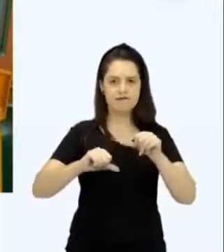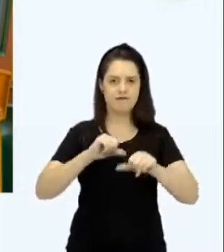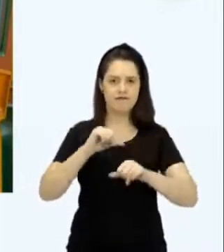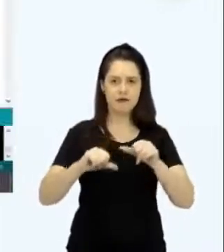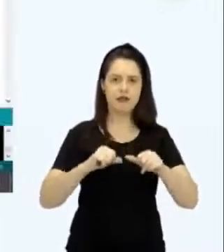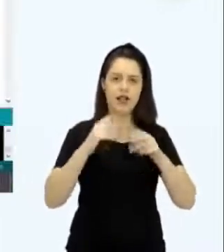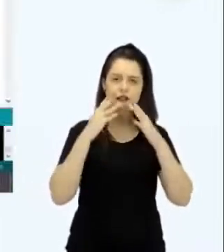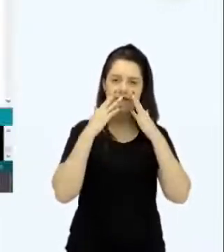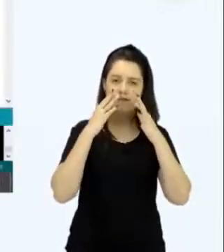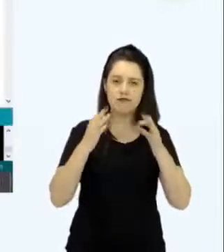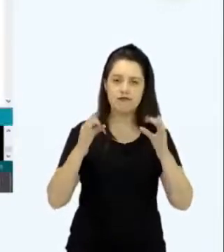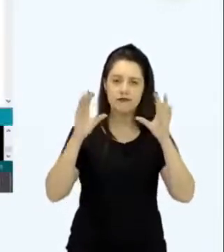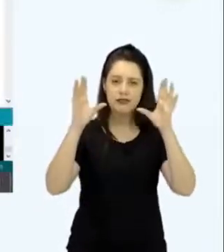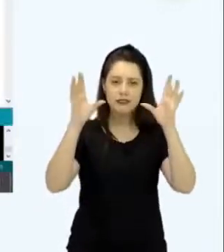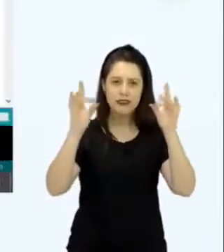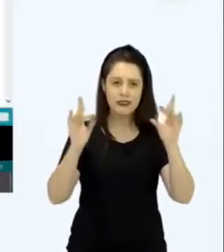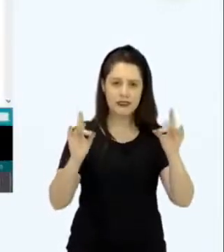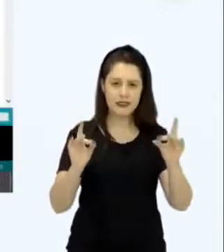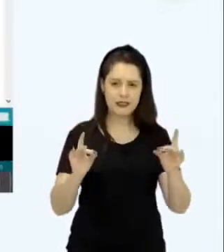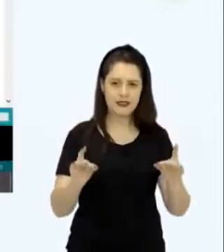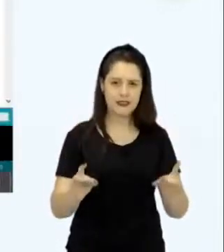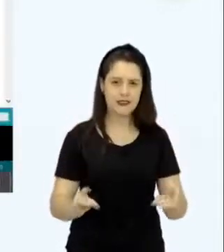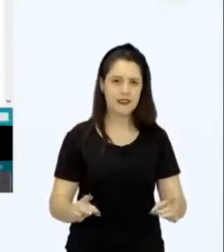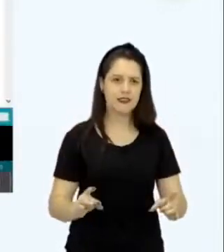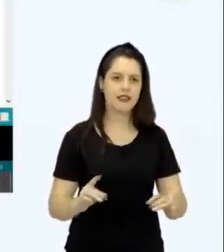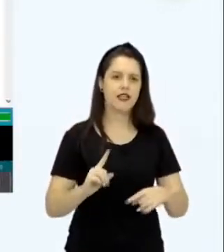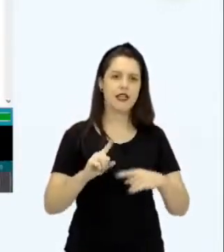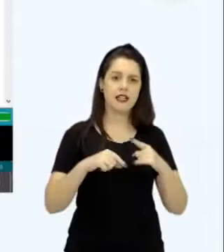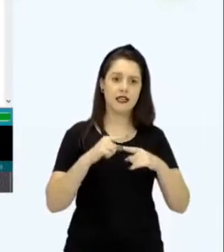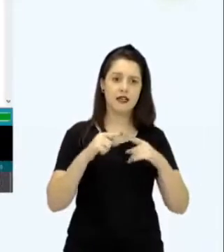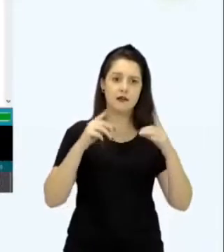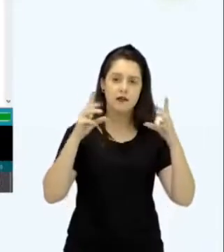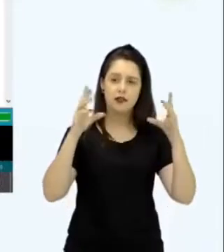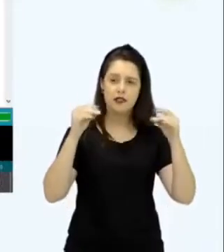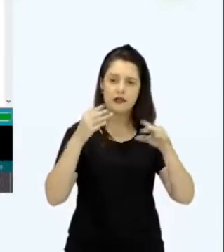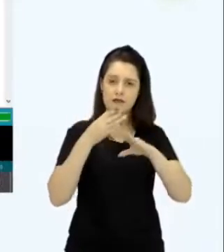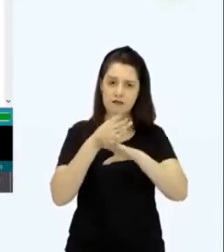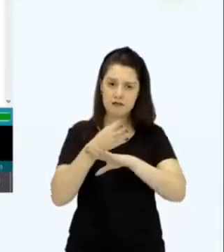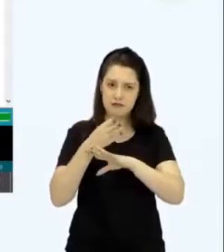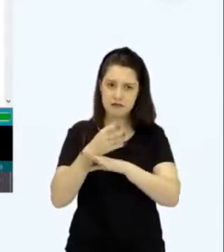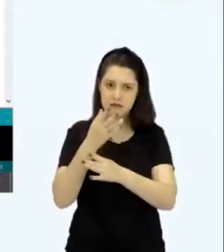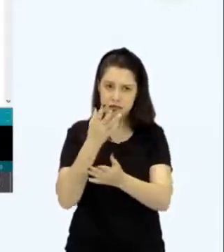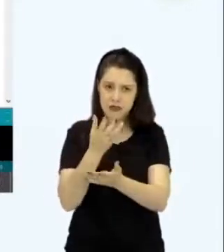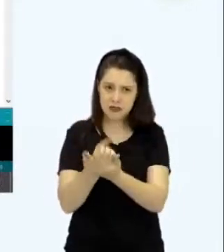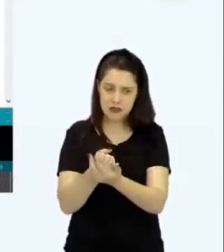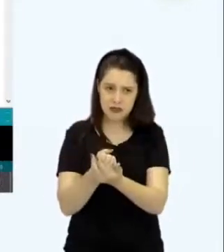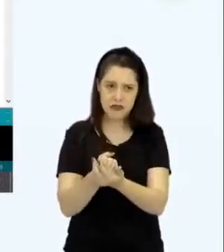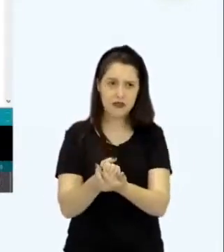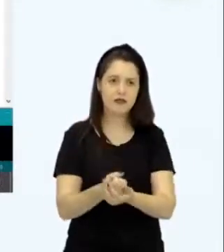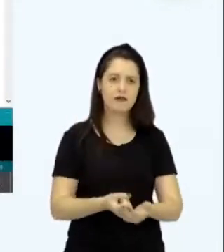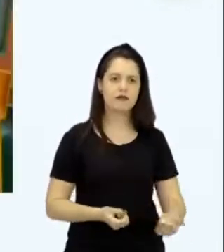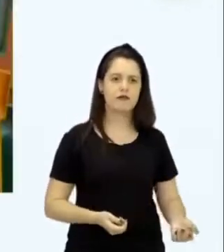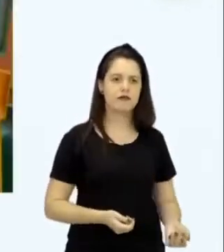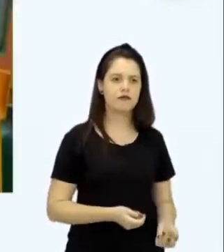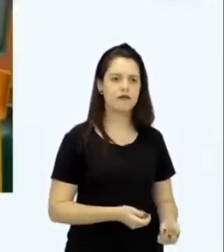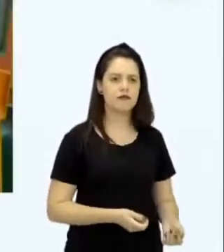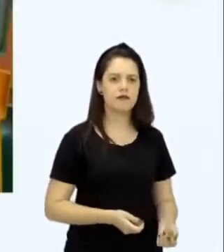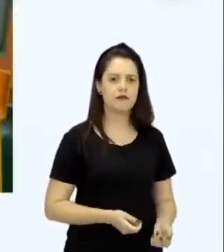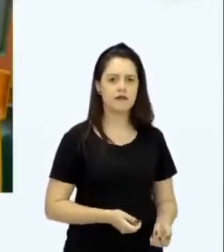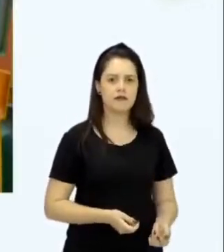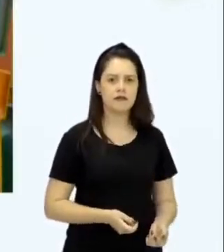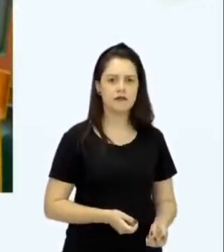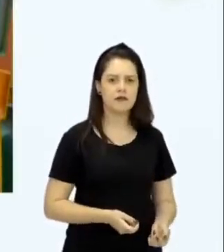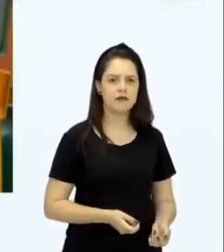nesses detalhes, tá? Depois, a gente entra em carregar. Já está carregando para a nossa plaquinha.